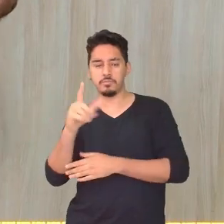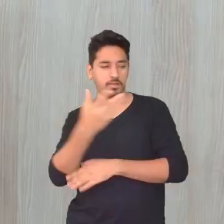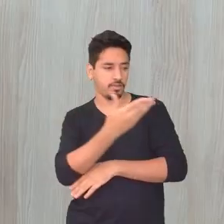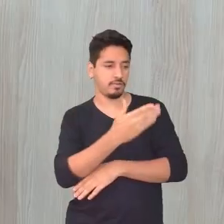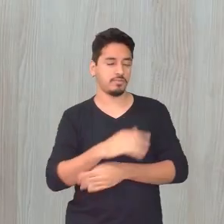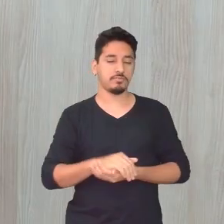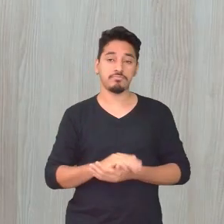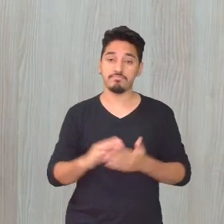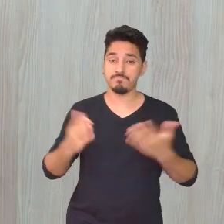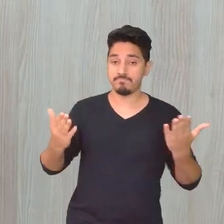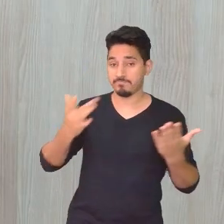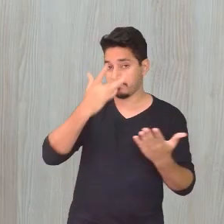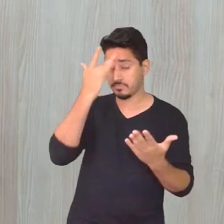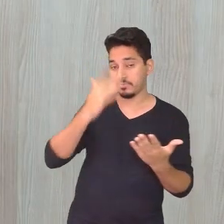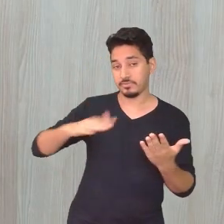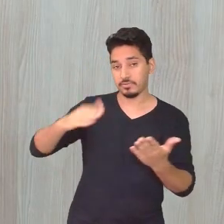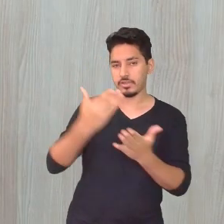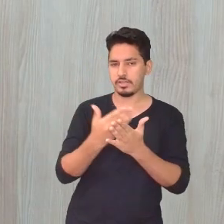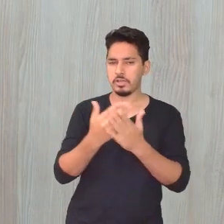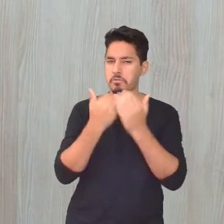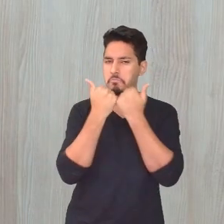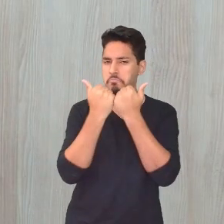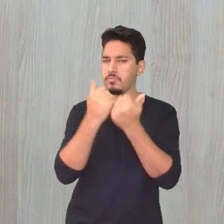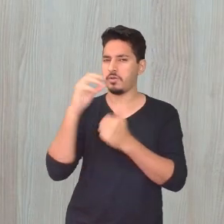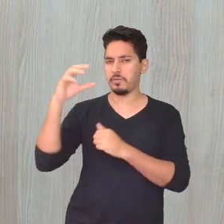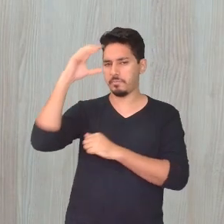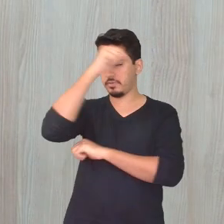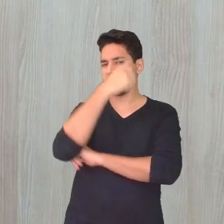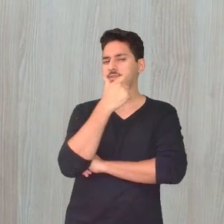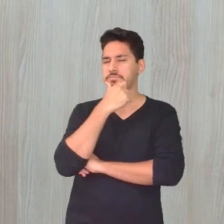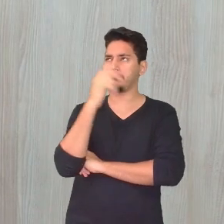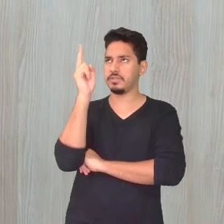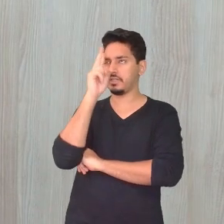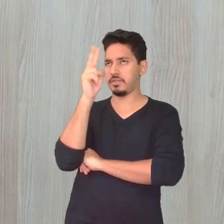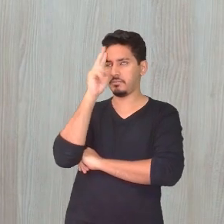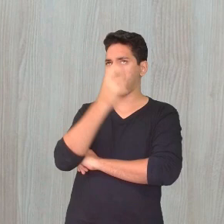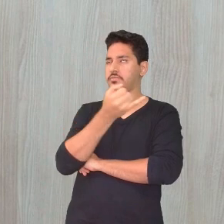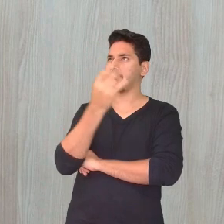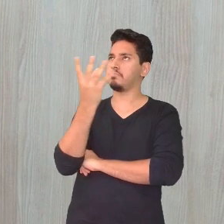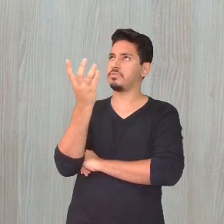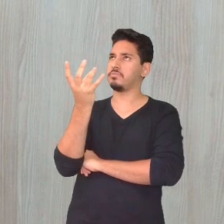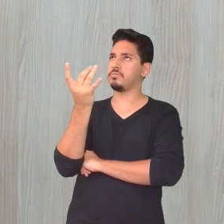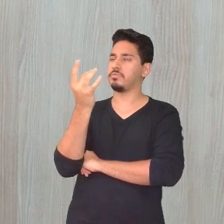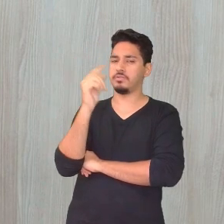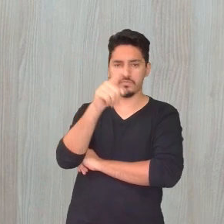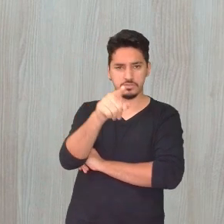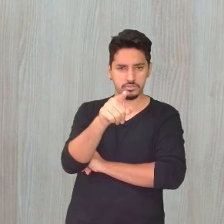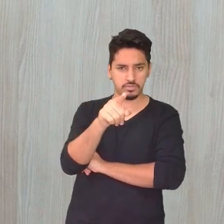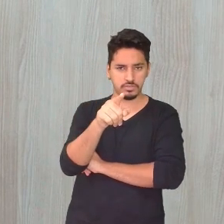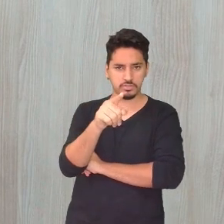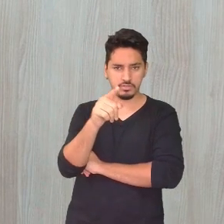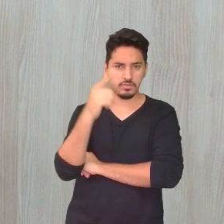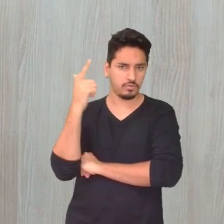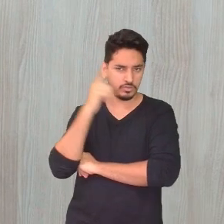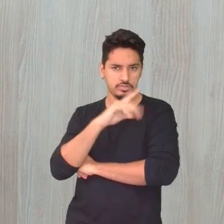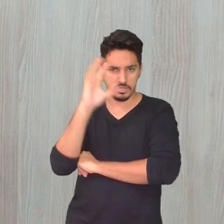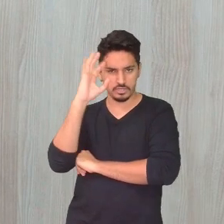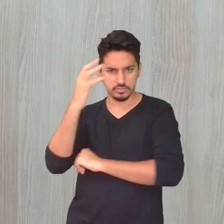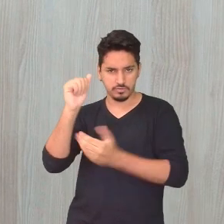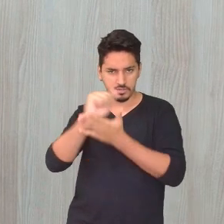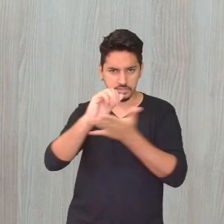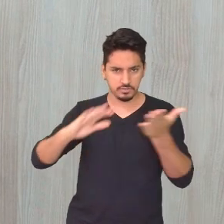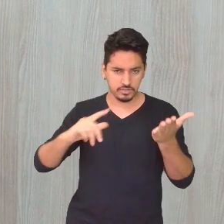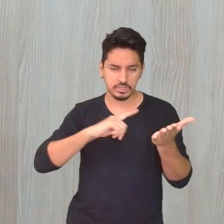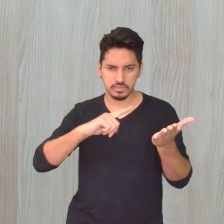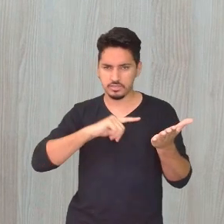aí. Pois é, pessoal, que aula maravilhosa, né? Eu aprendi muito hoje, relembrei uma série de coisas. E você? Vai conseguir resolver os exercícios que